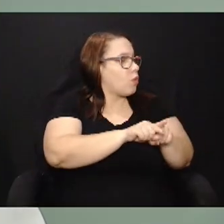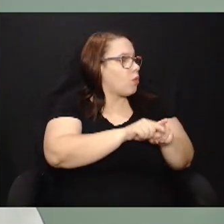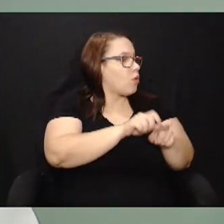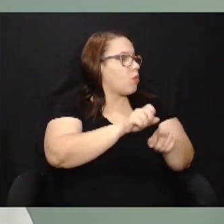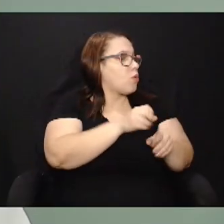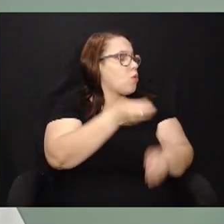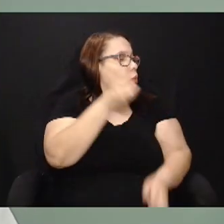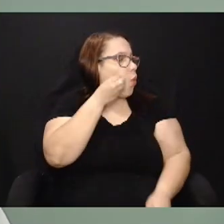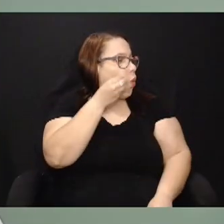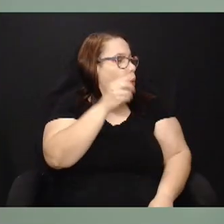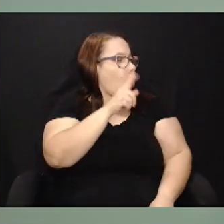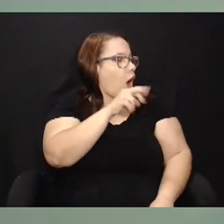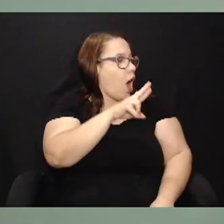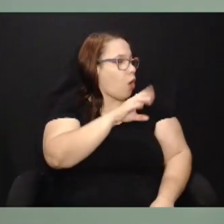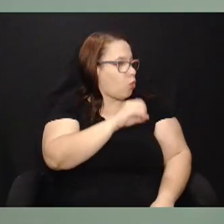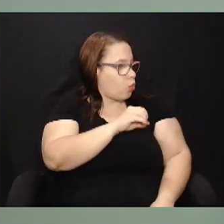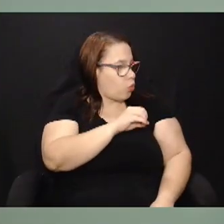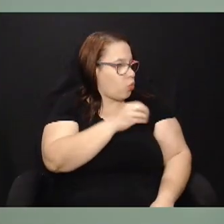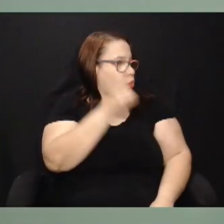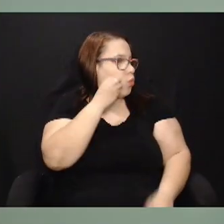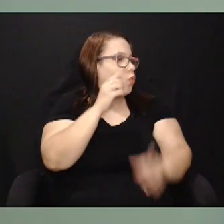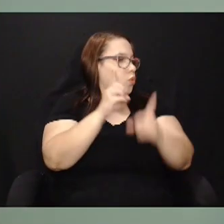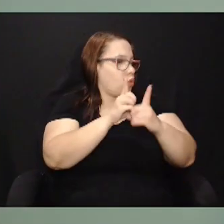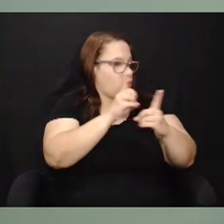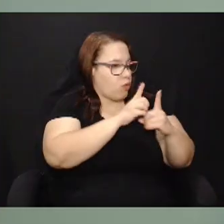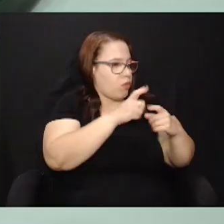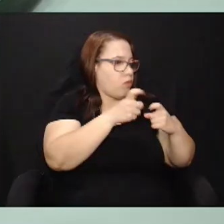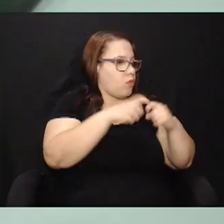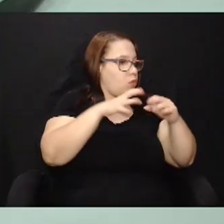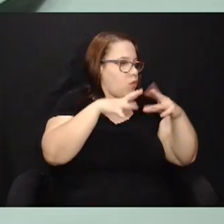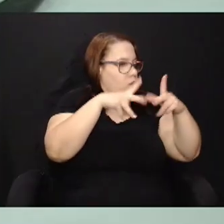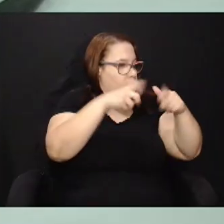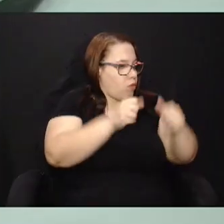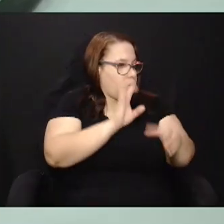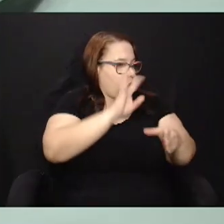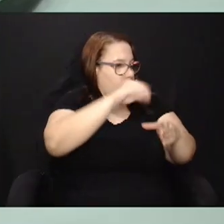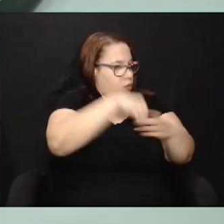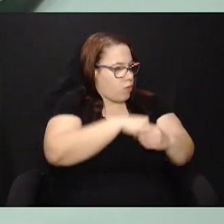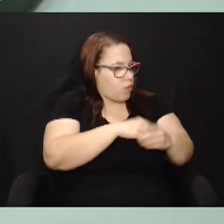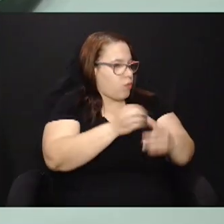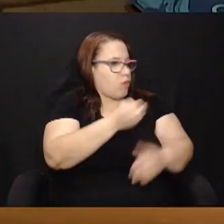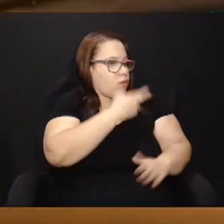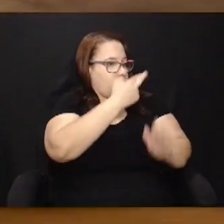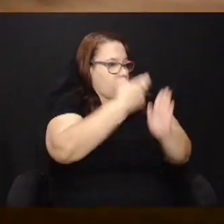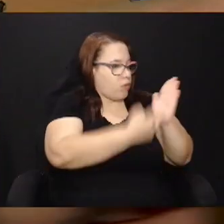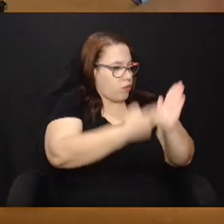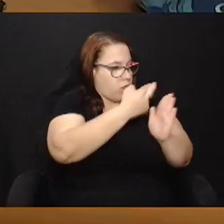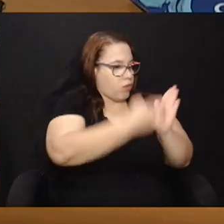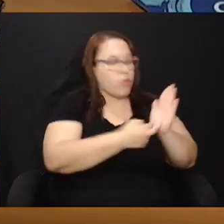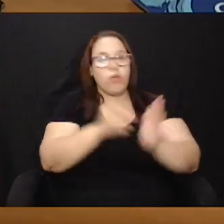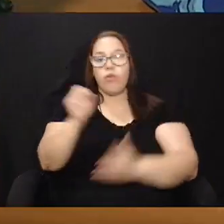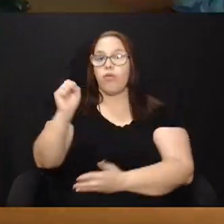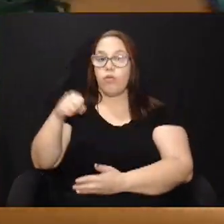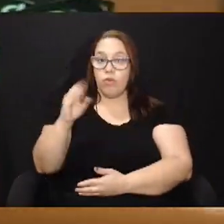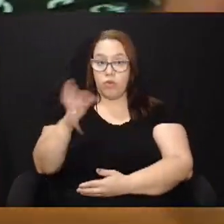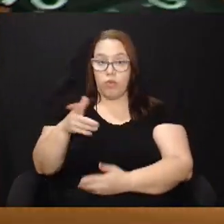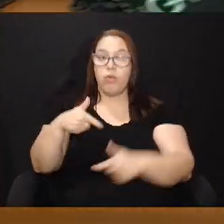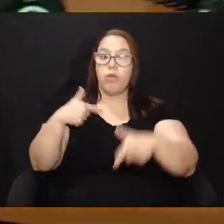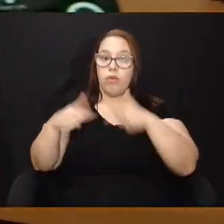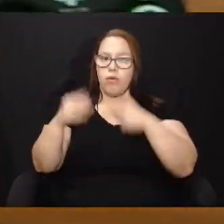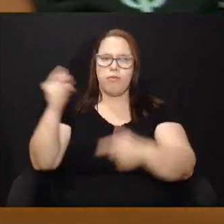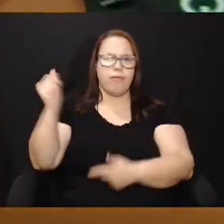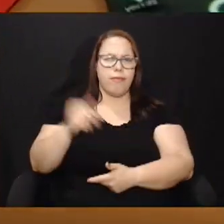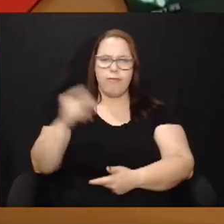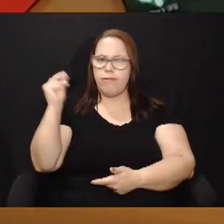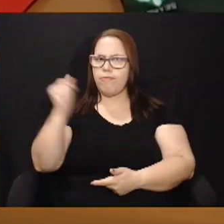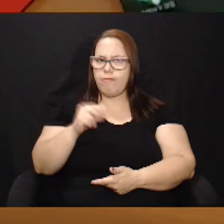autoteste, tem as consultas também, tudo isso está dentro dessa nova programação? Isso a gente já trabalha há muito tempo, que é